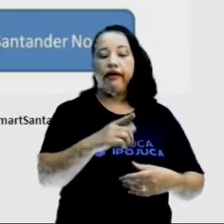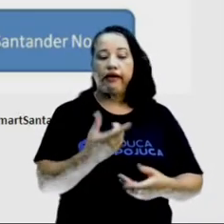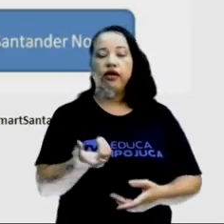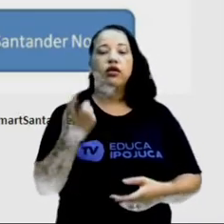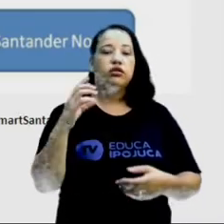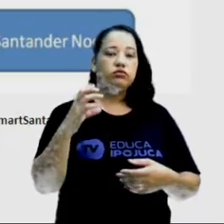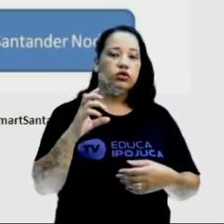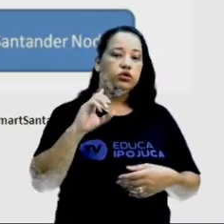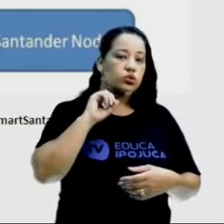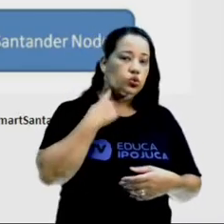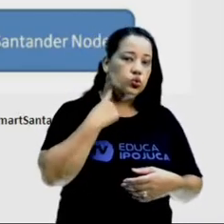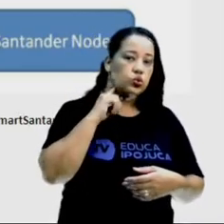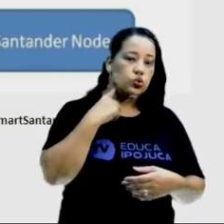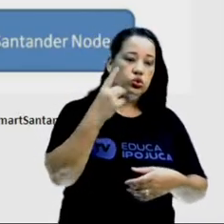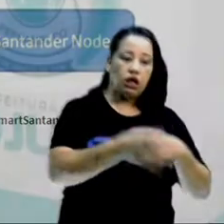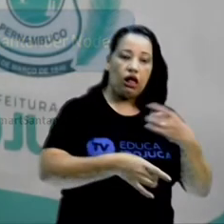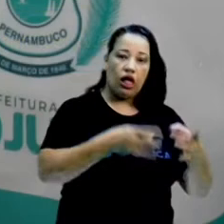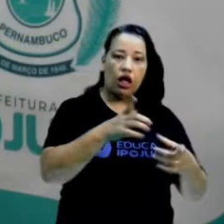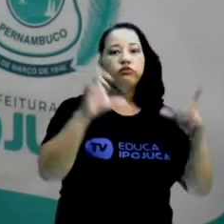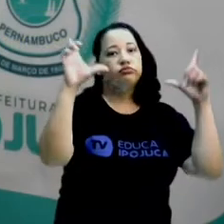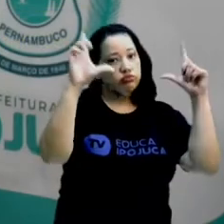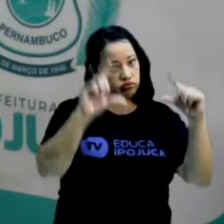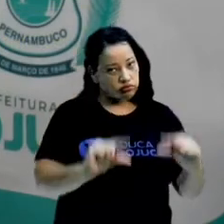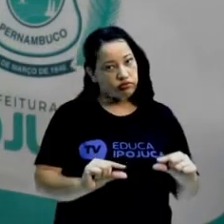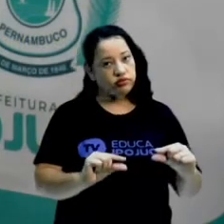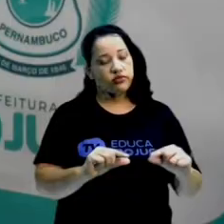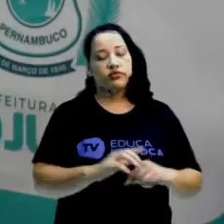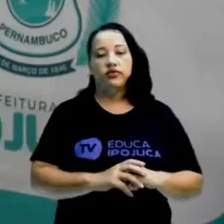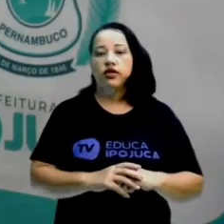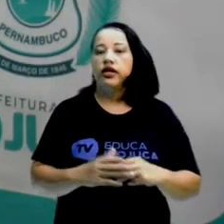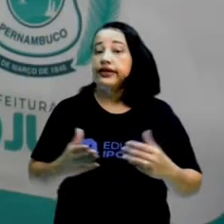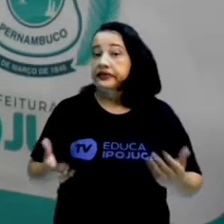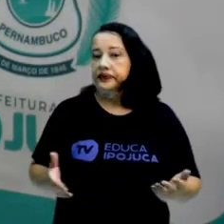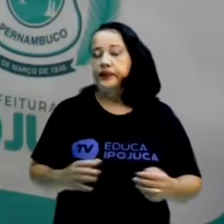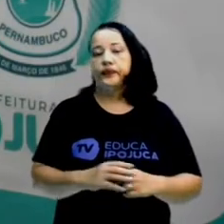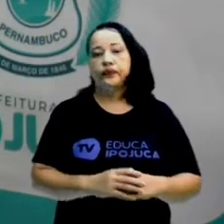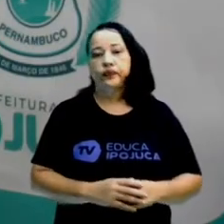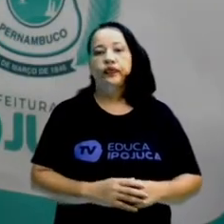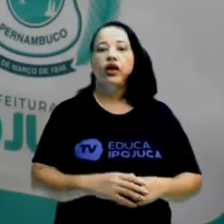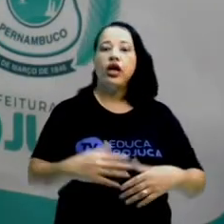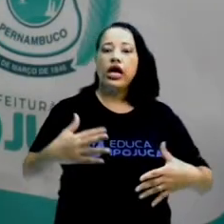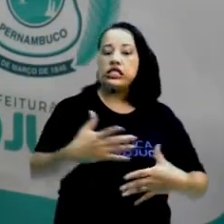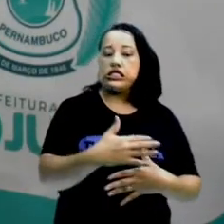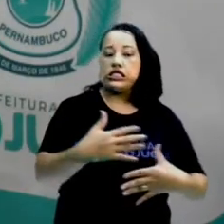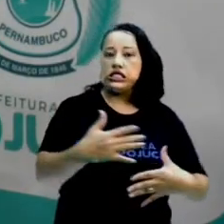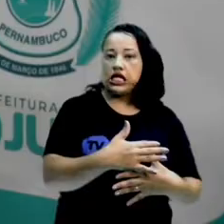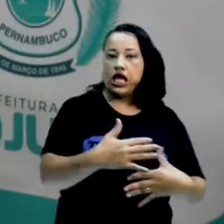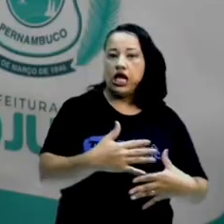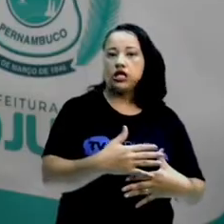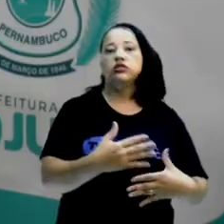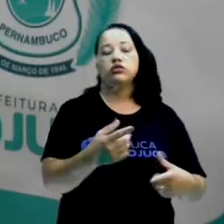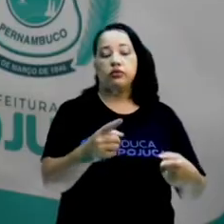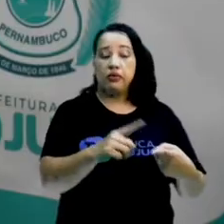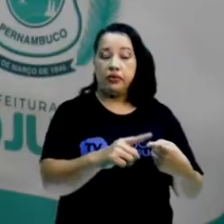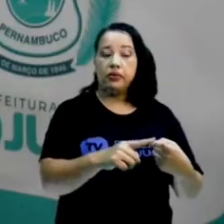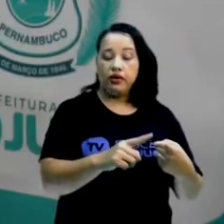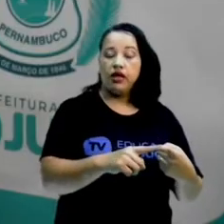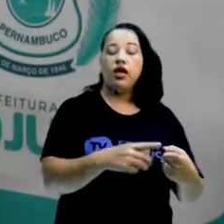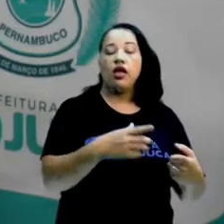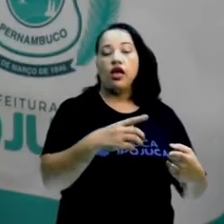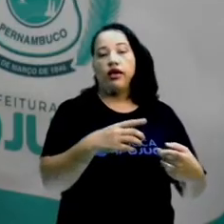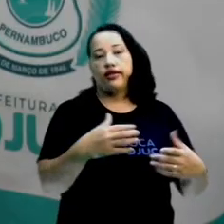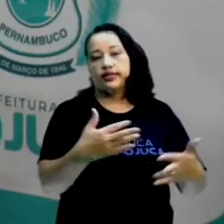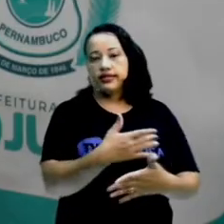poluidores. Uma dessas situações é a criação das cidades inteligentes. Aí a gente vai